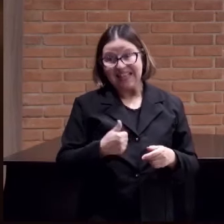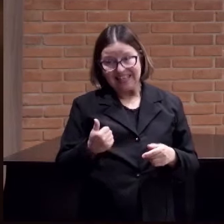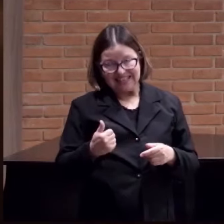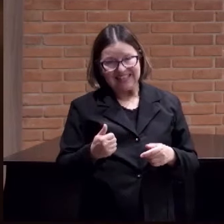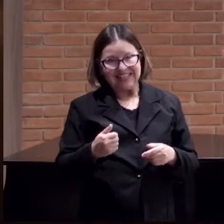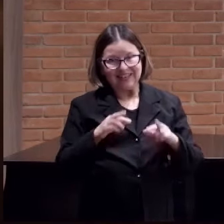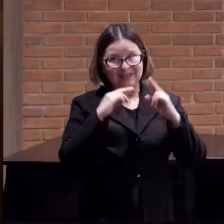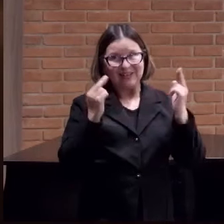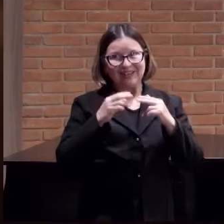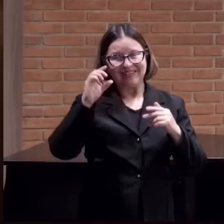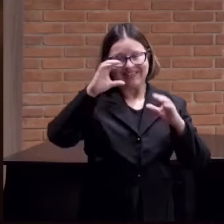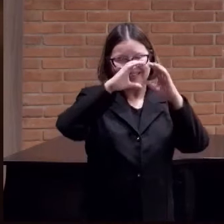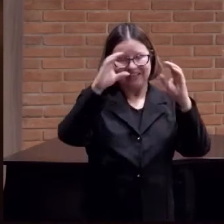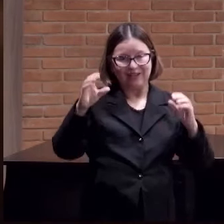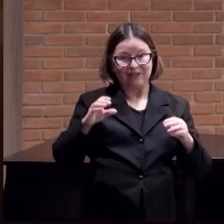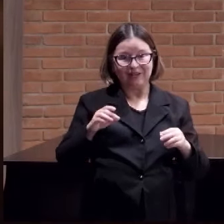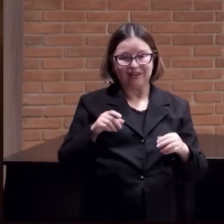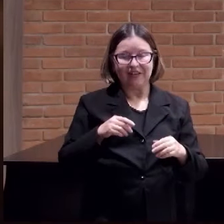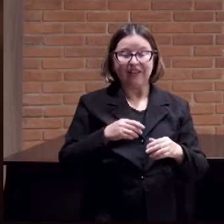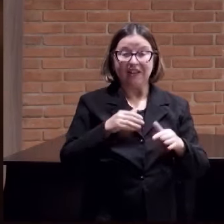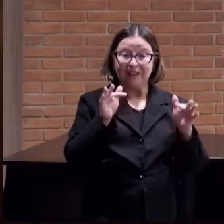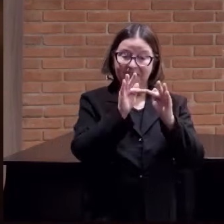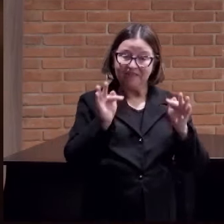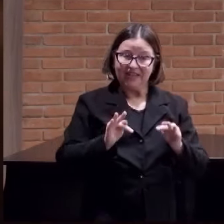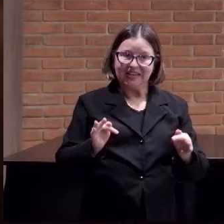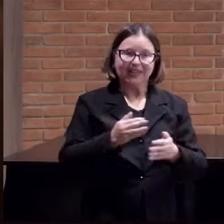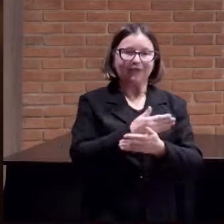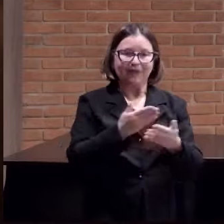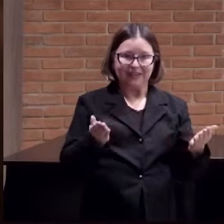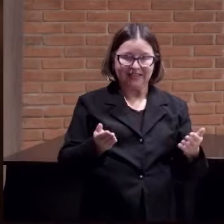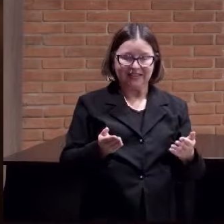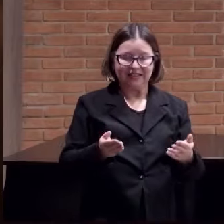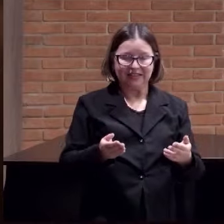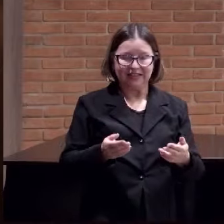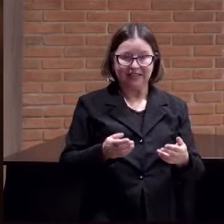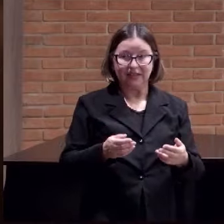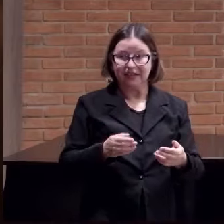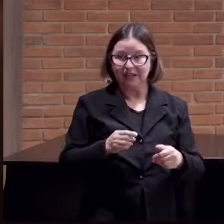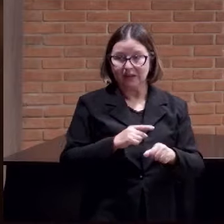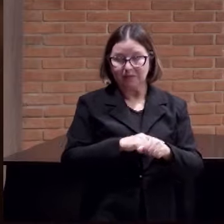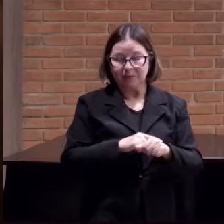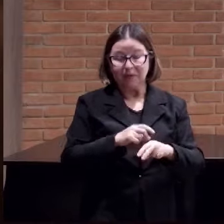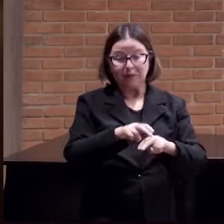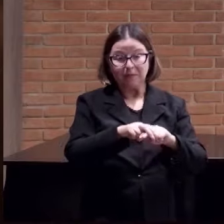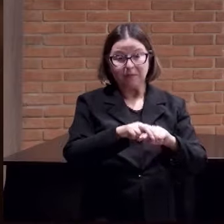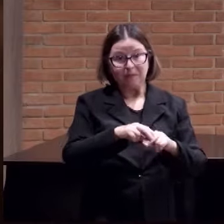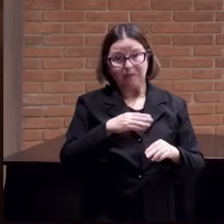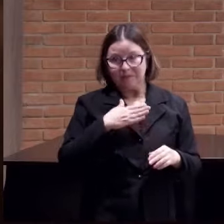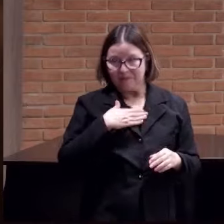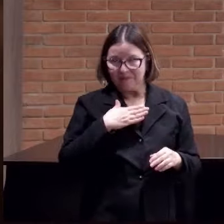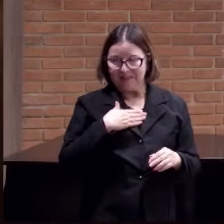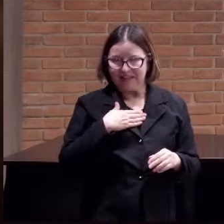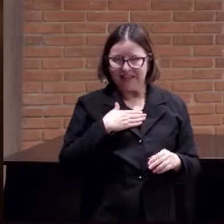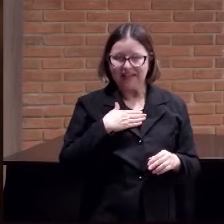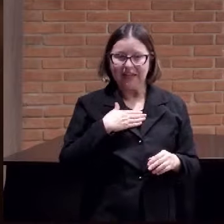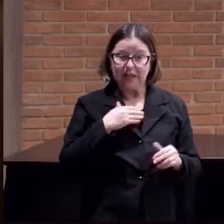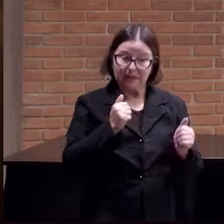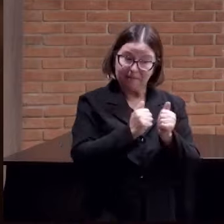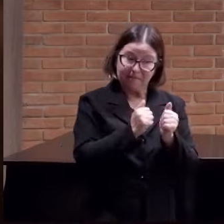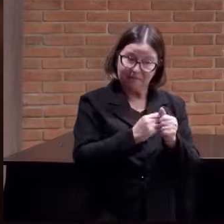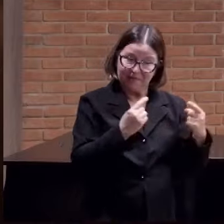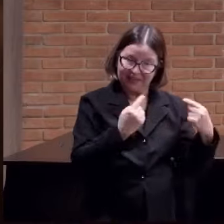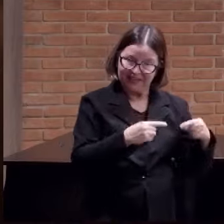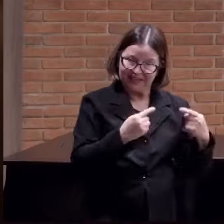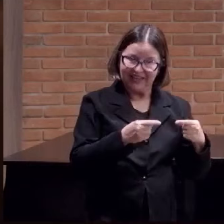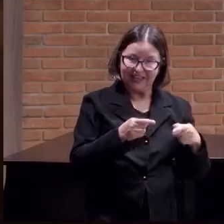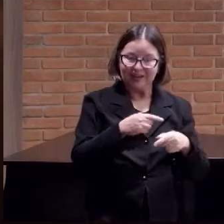Bem-aventurados sois quando, por minha causa, vos injuriarem e vos perseguirem, e mentindo, disserem todo o mal contra